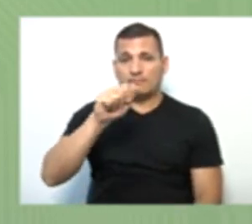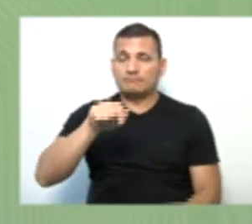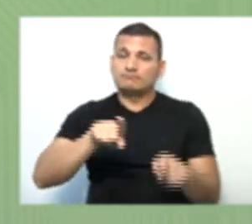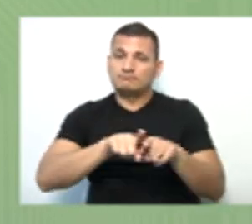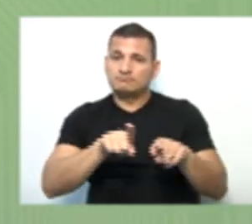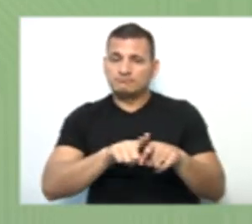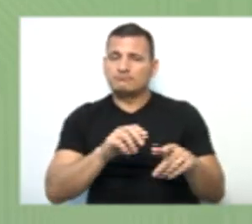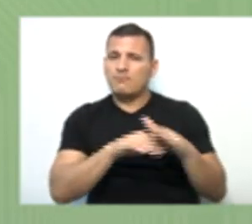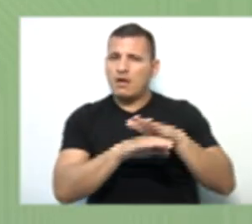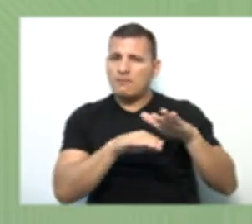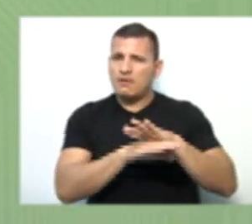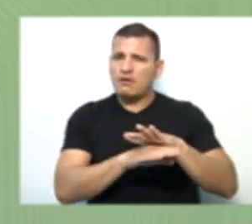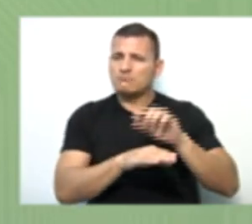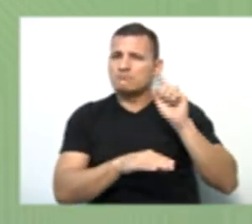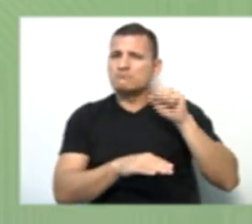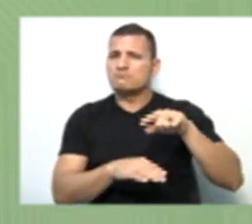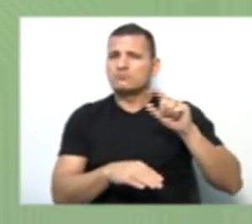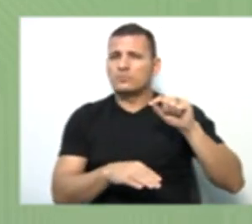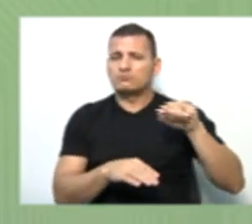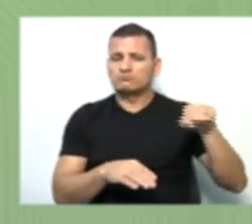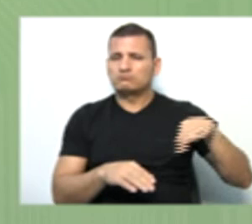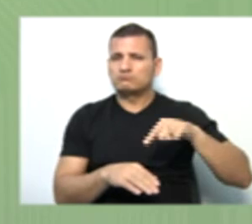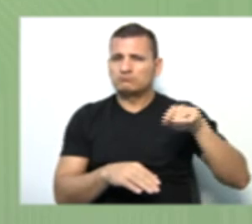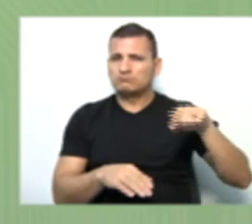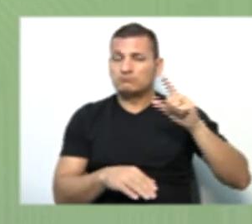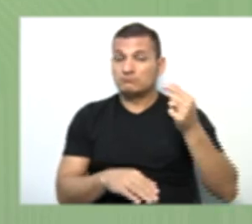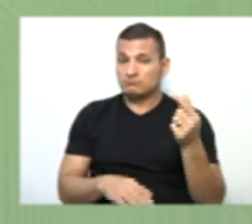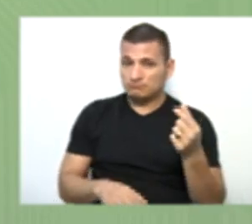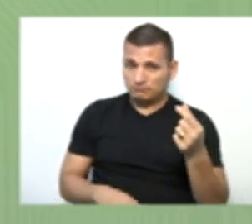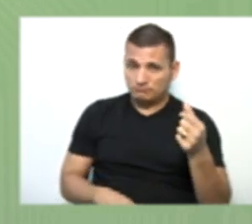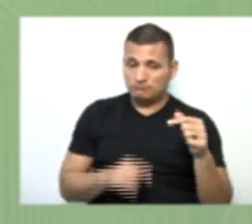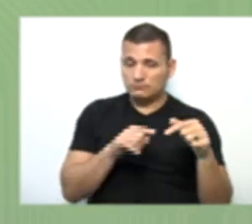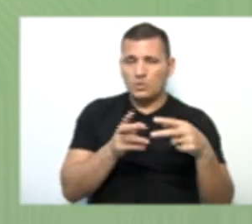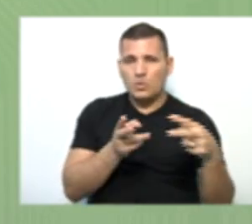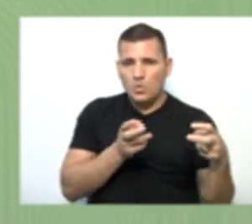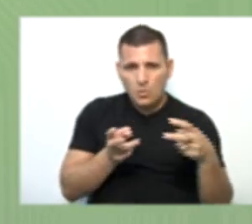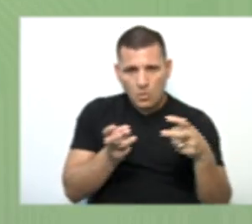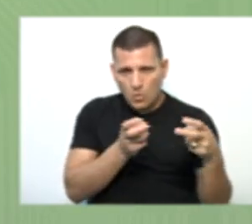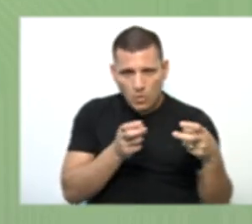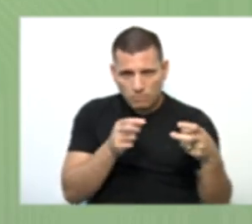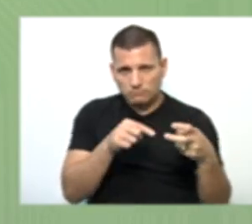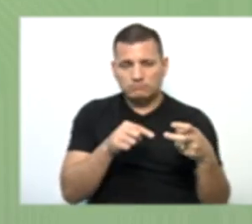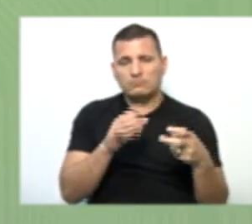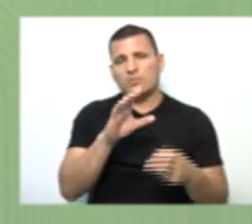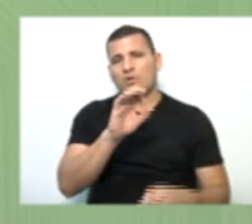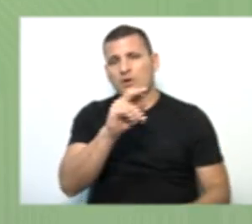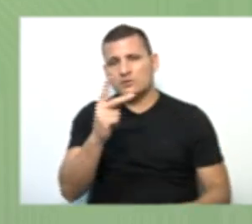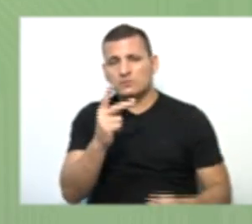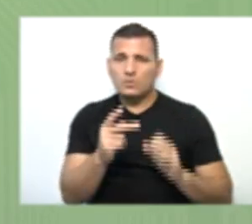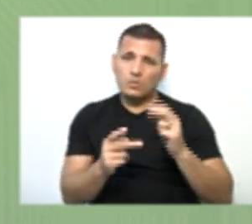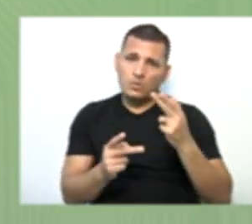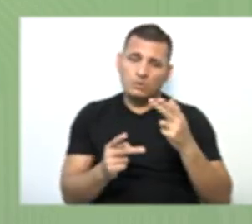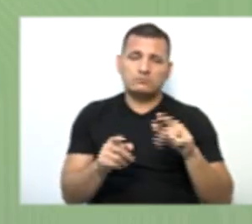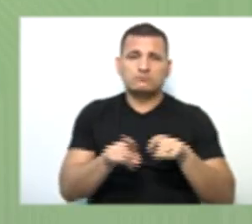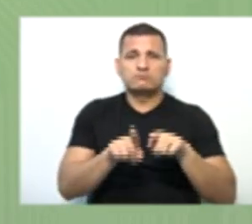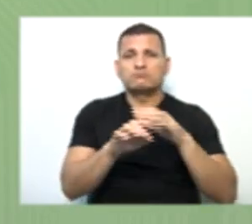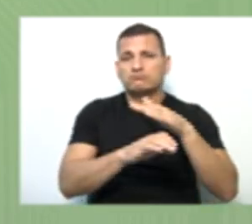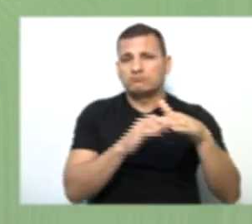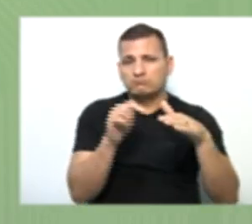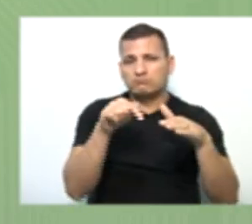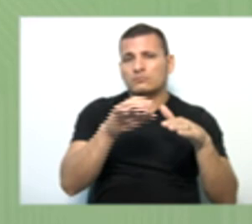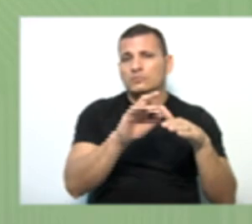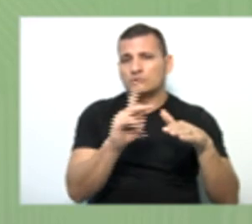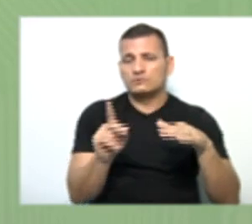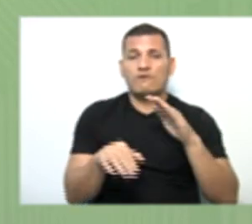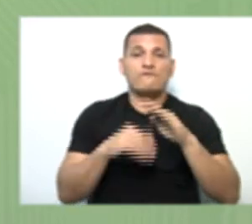né, dos atos cooperativos e o lucro dos atos não cooperativos. Então, fica guardadinho aí